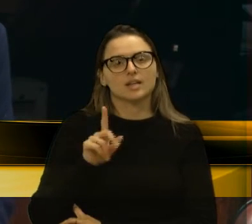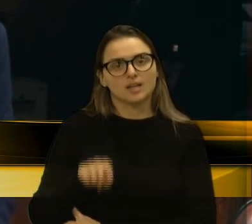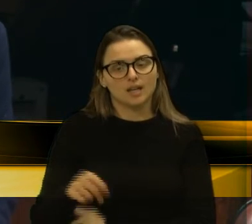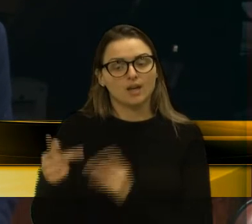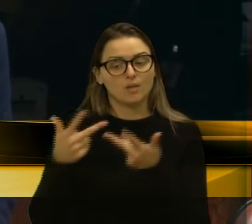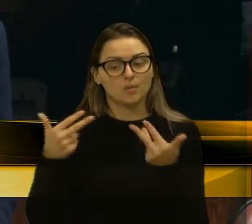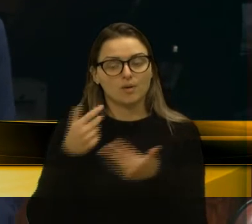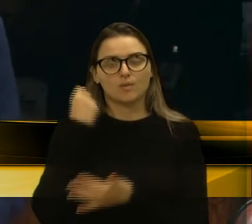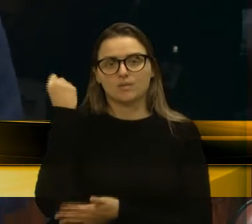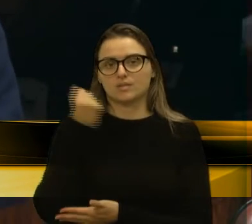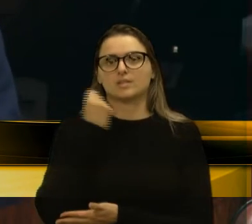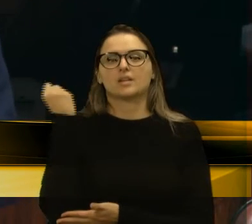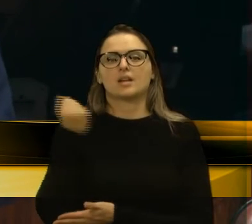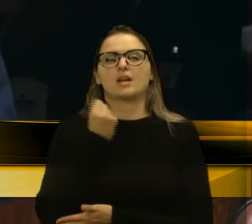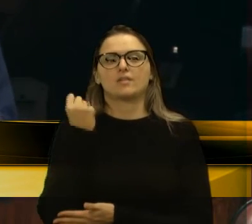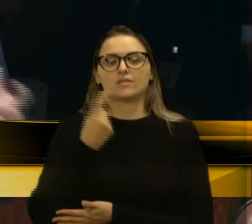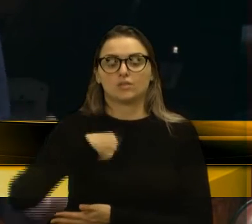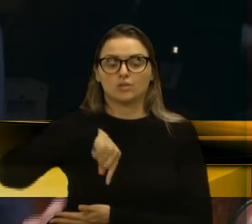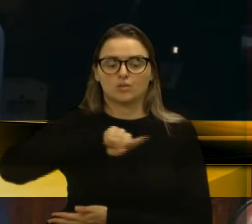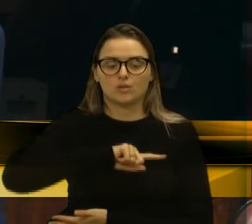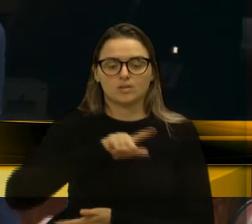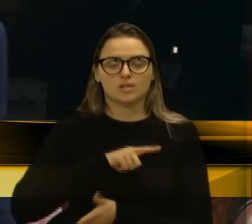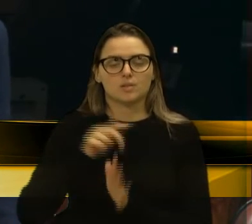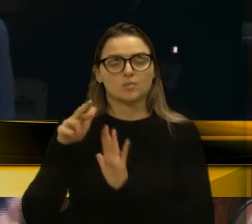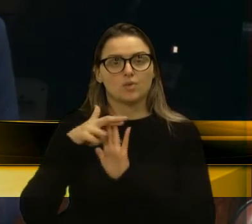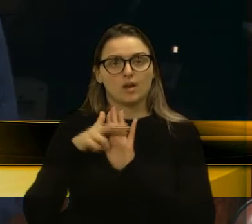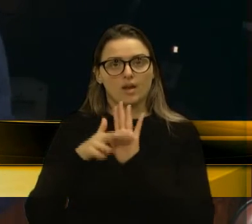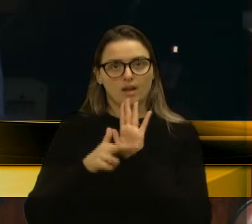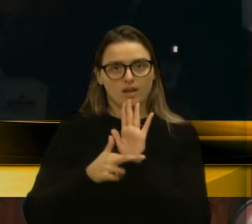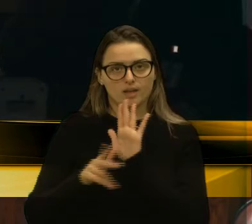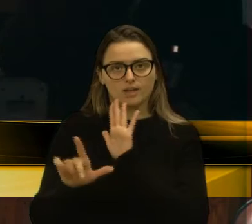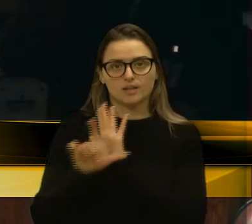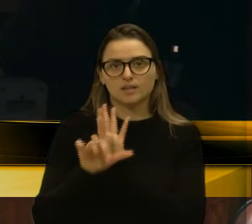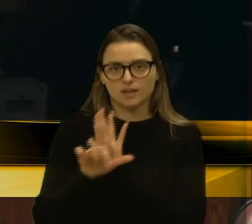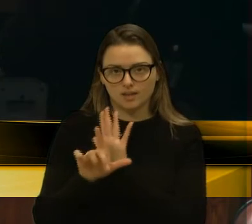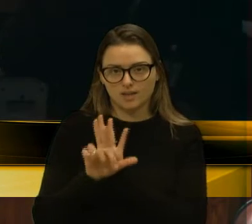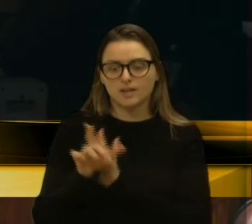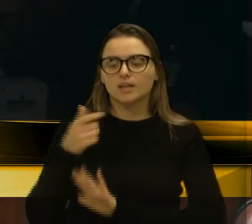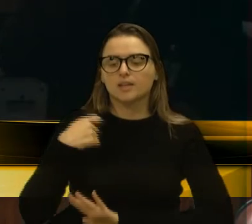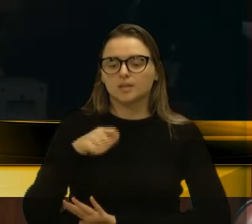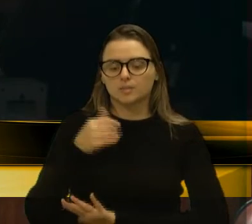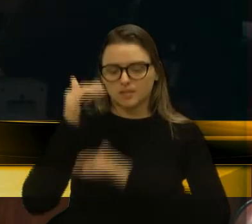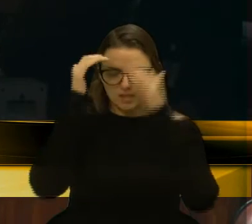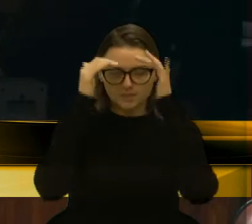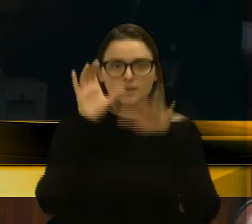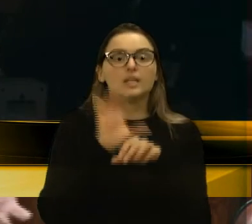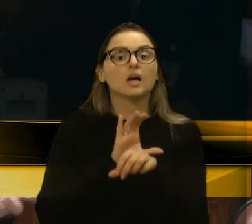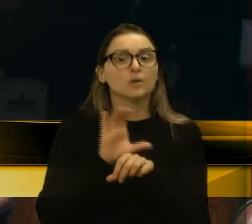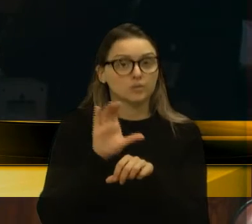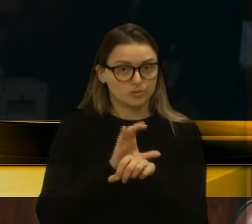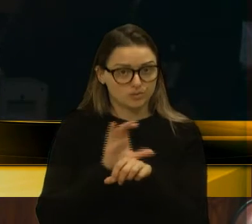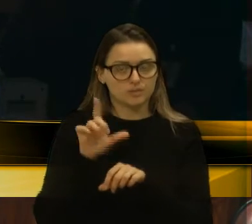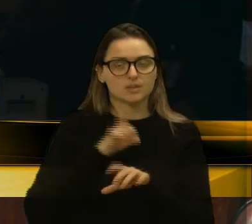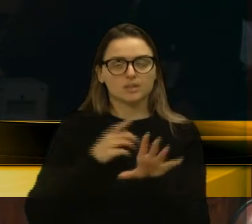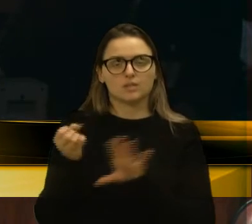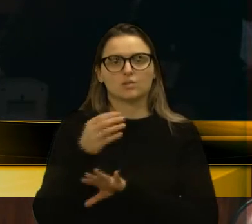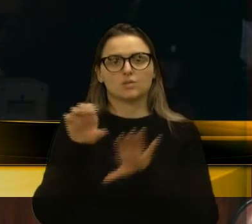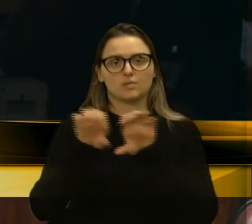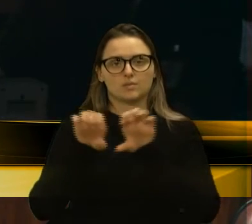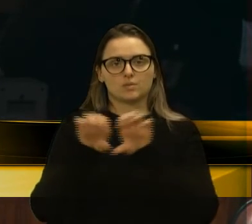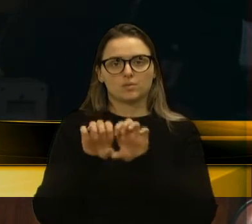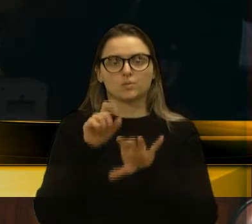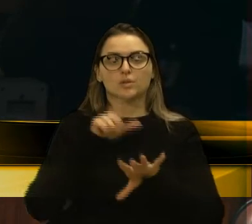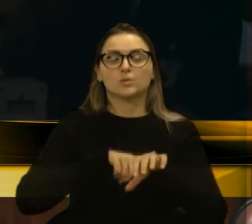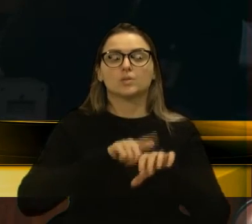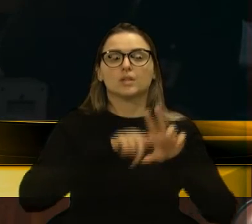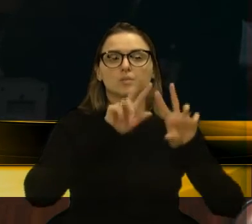grave. Nós temos um ordenamento jurídico de garantias constitucionais que estruturam, né, o processo penal, que